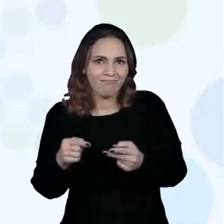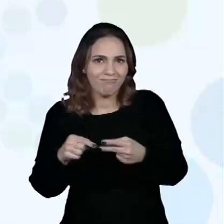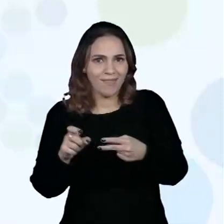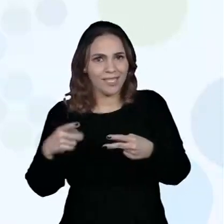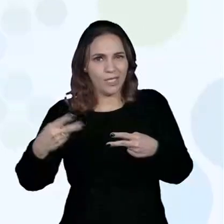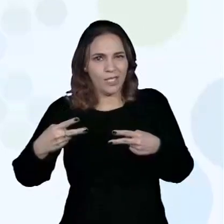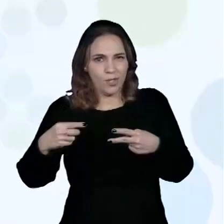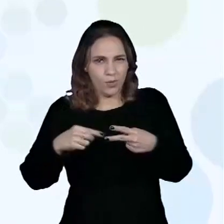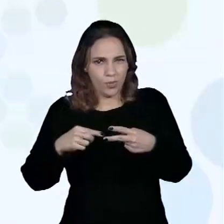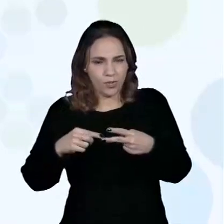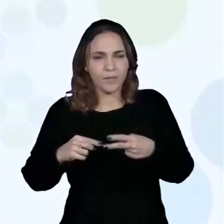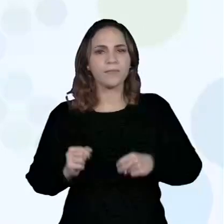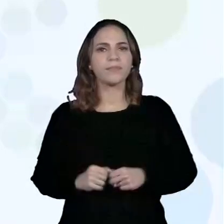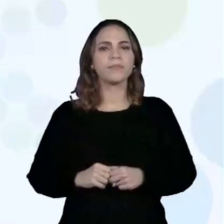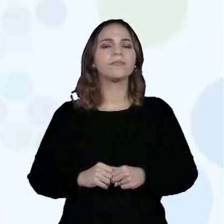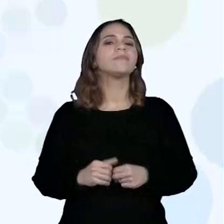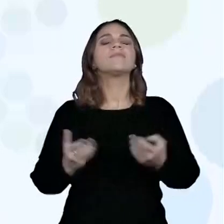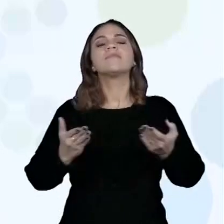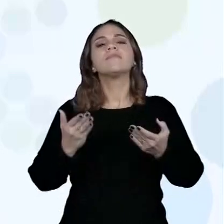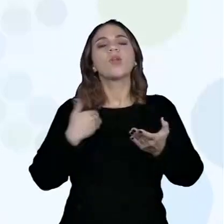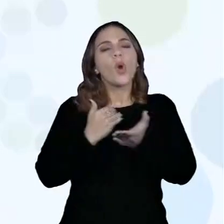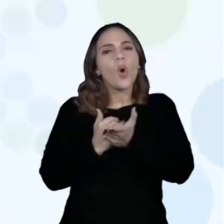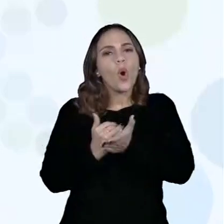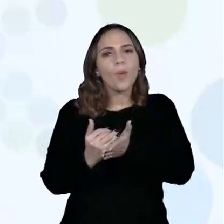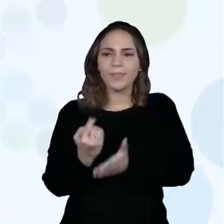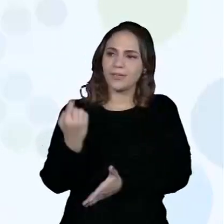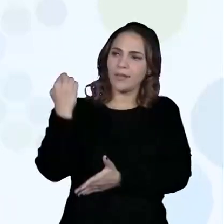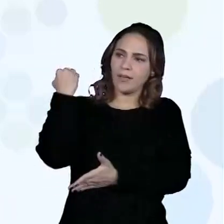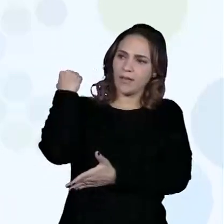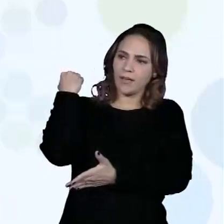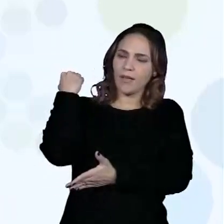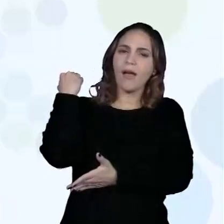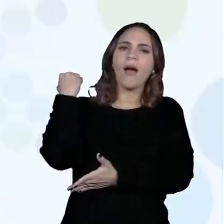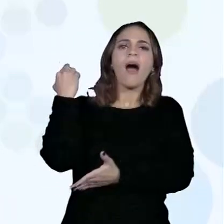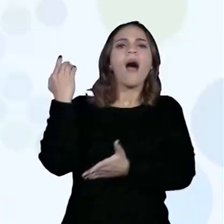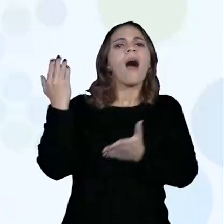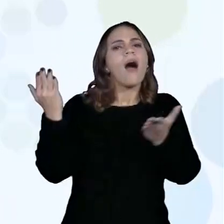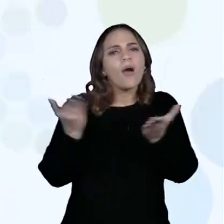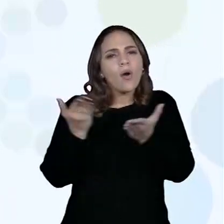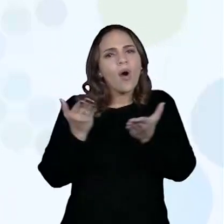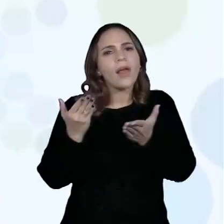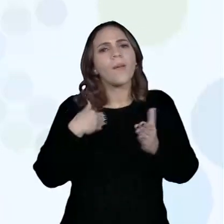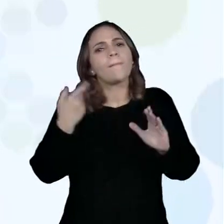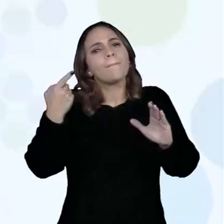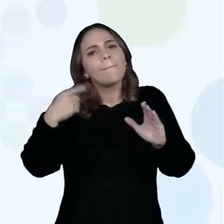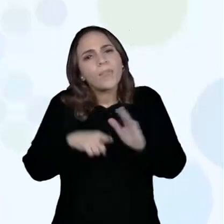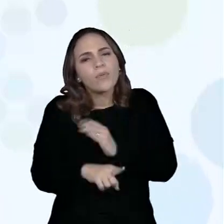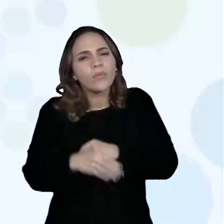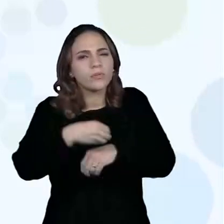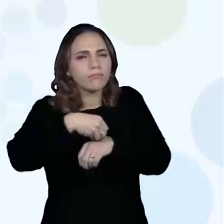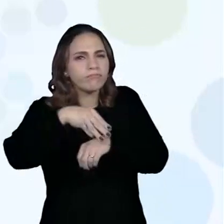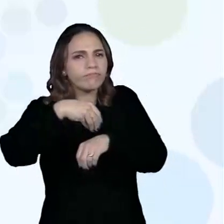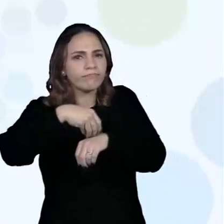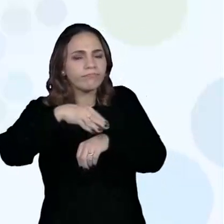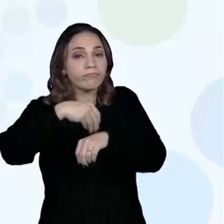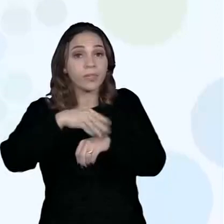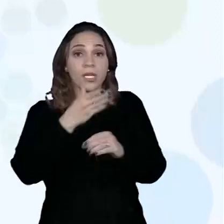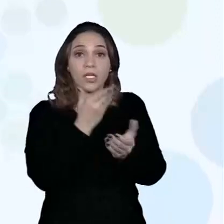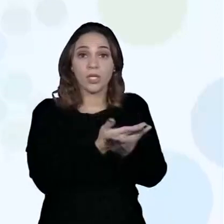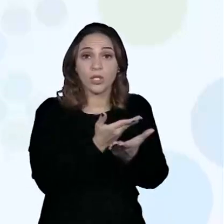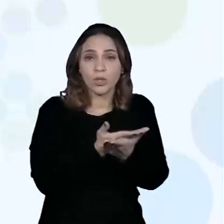2, teremos o aprofundamento sobre a acentuação gráfica, estudando as